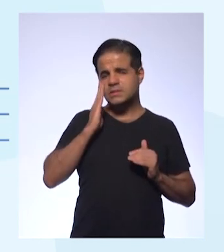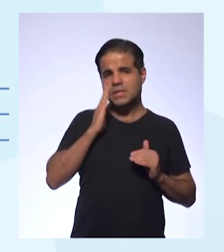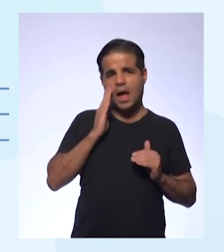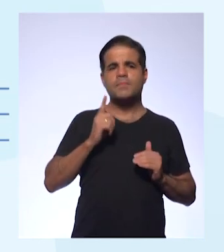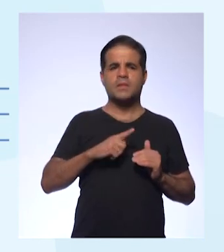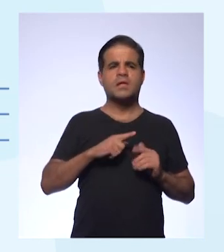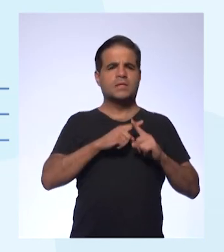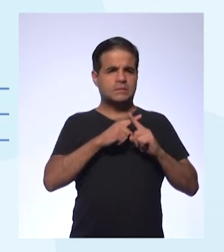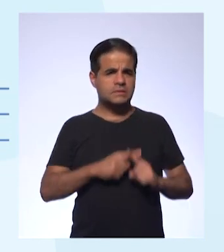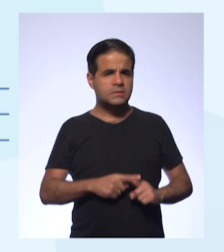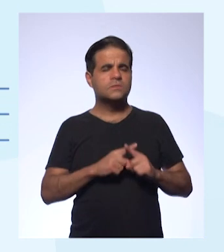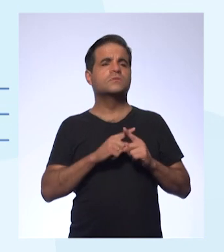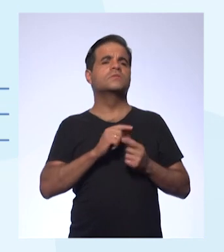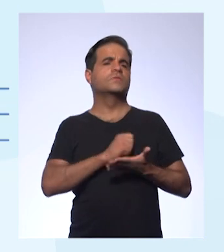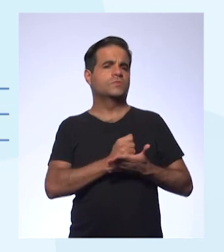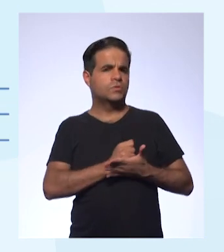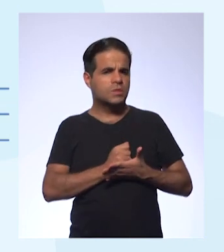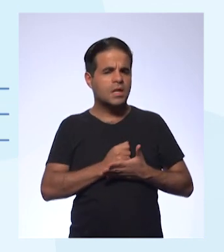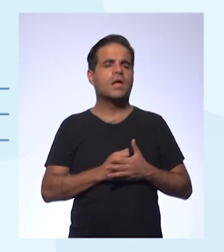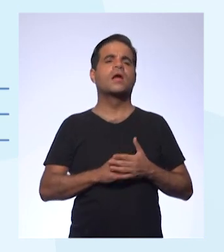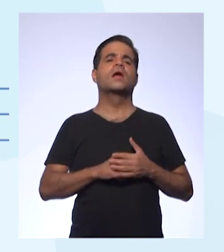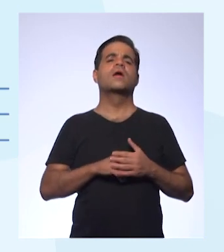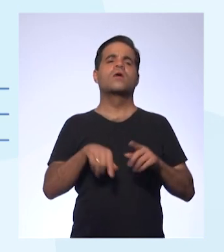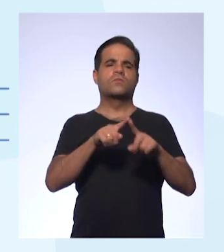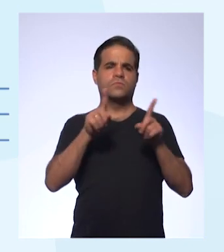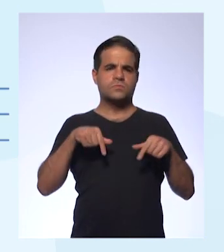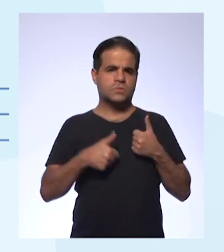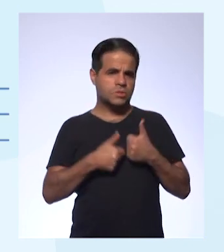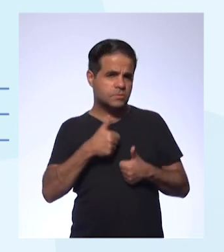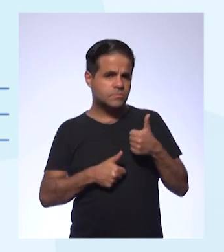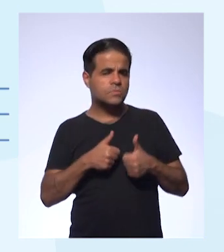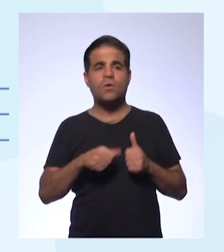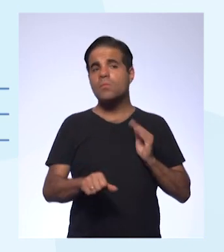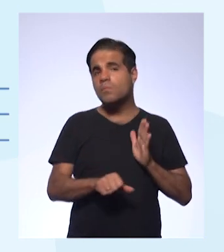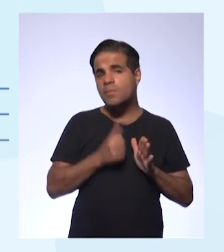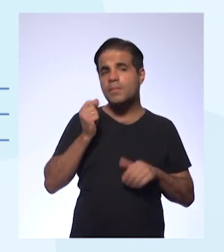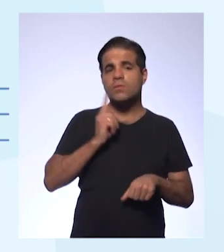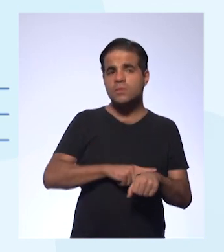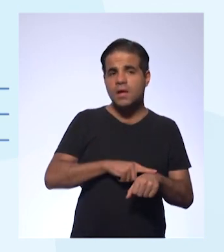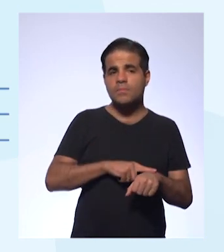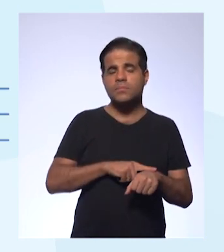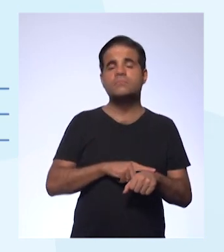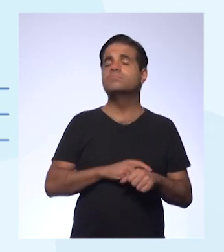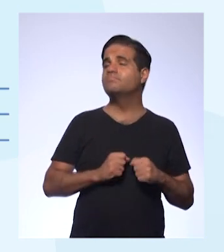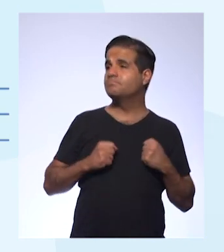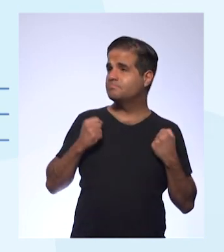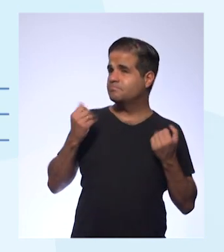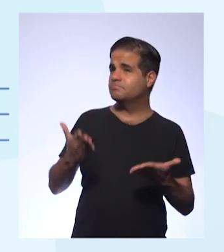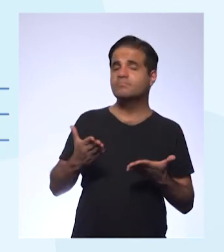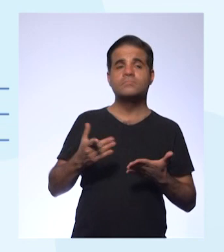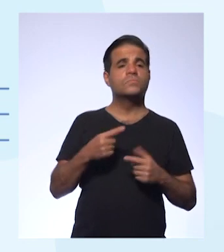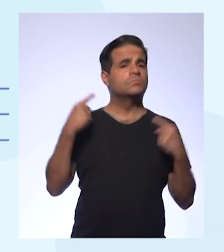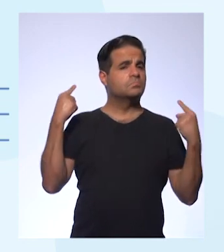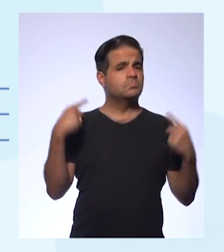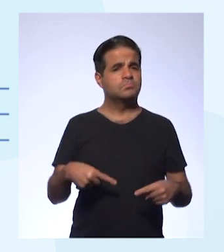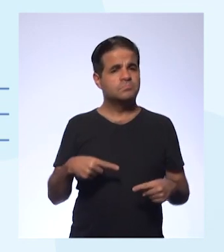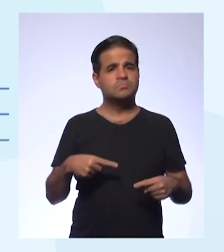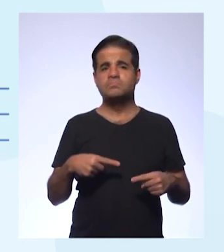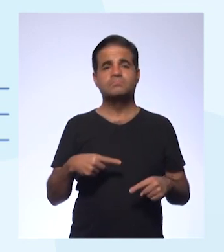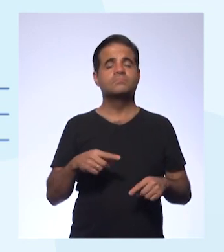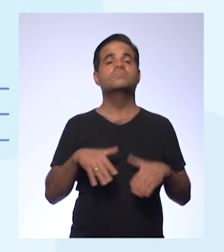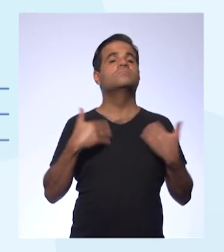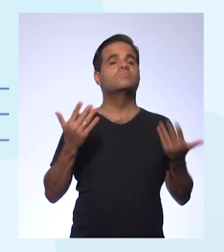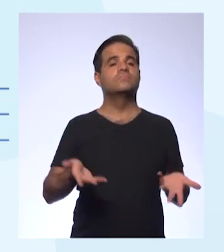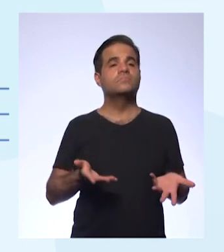várias jogadas, tanto no videogame como no jogo de futebol. E o primeiro tempo, olha só qual é o nosso desafio do primeiro